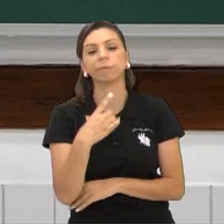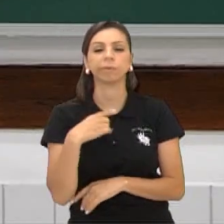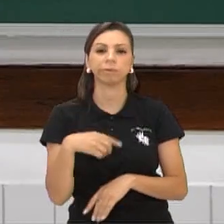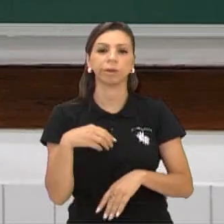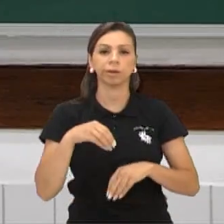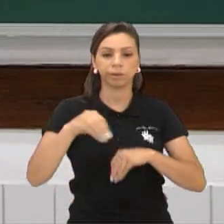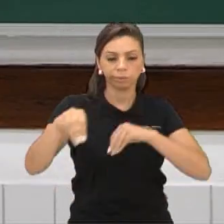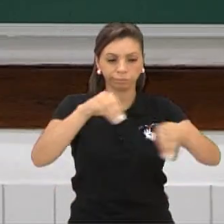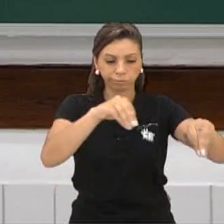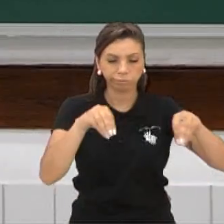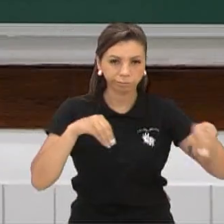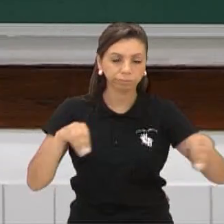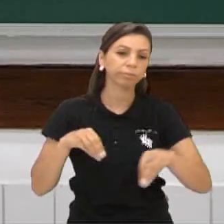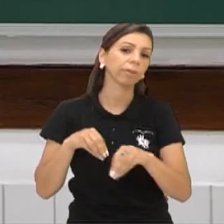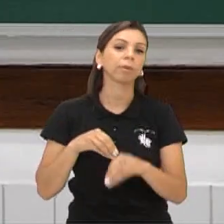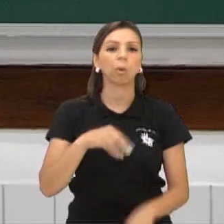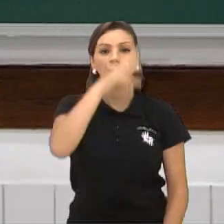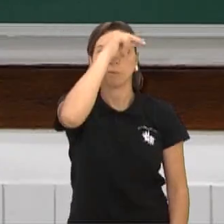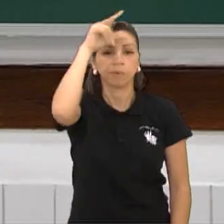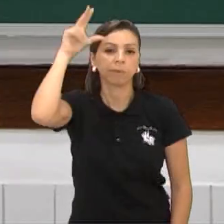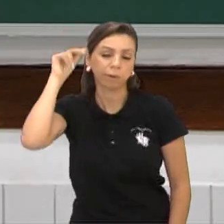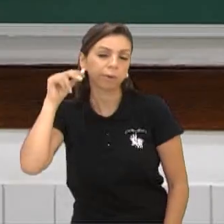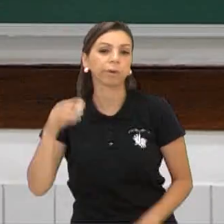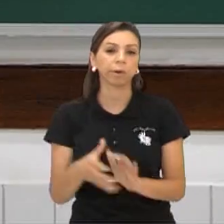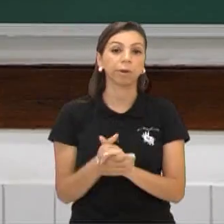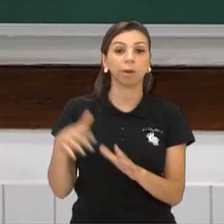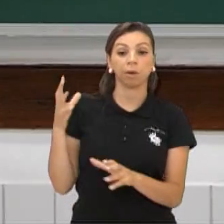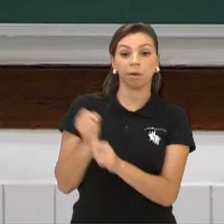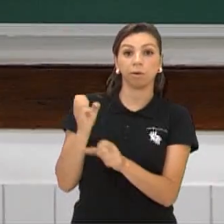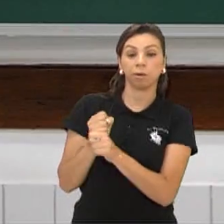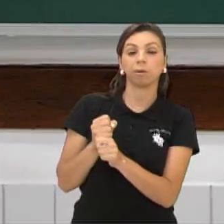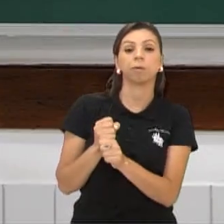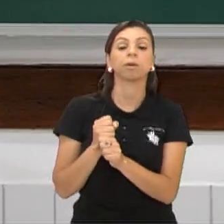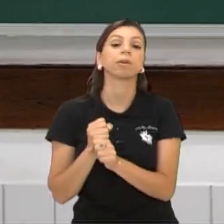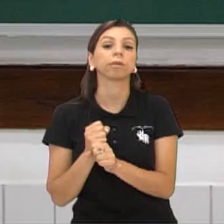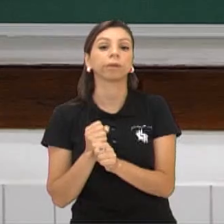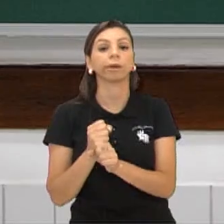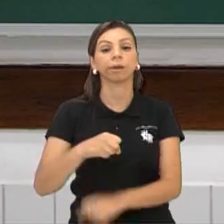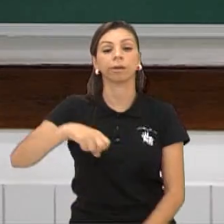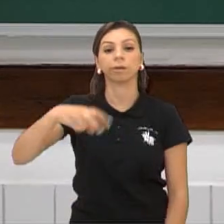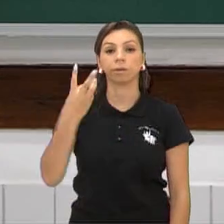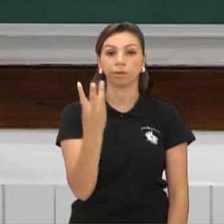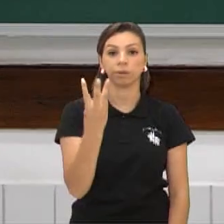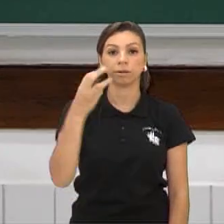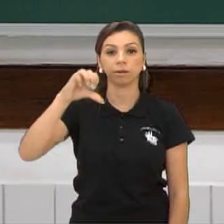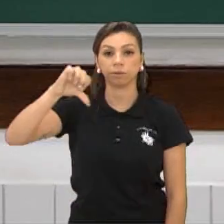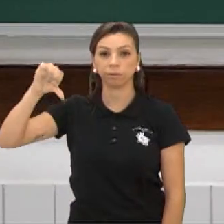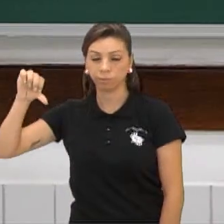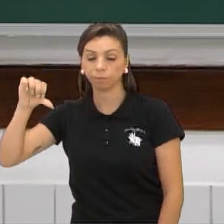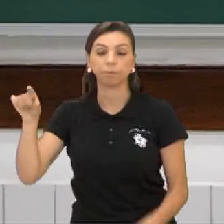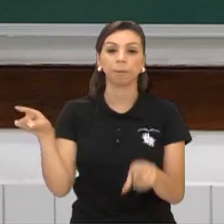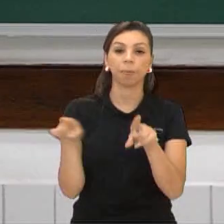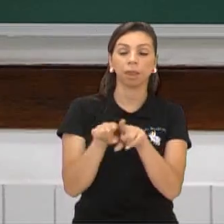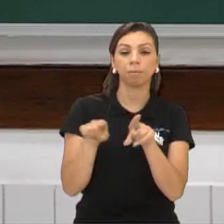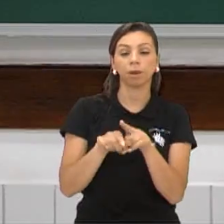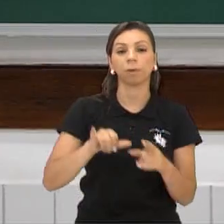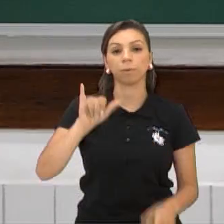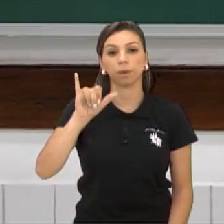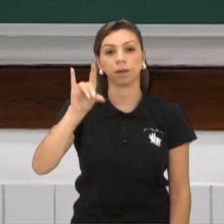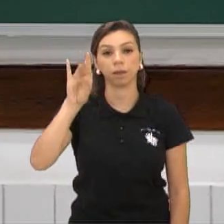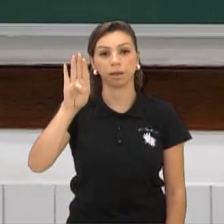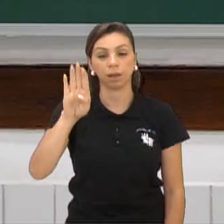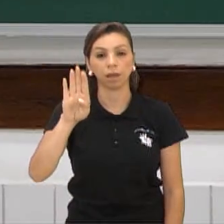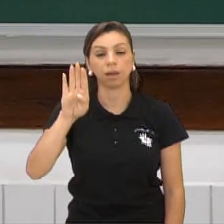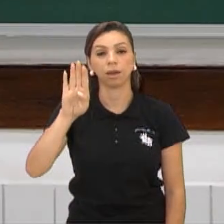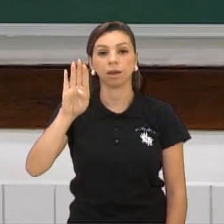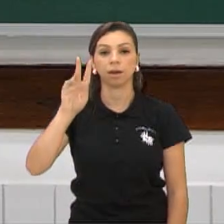municípios paranaenses que hoje somam 399. Temos também que ressaltar o IDH, Índice